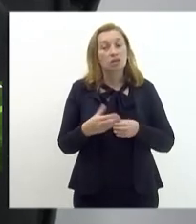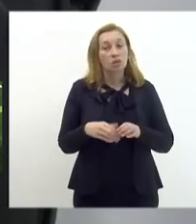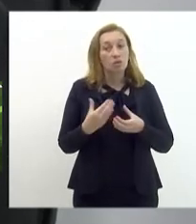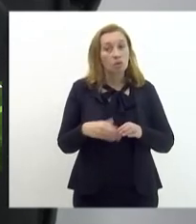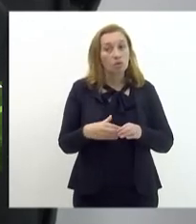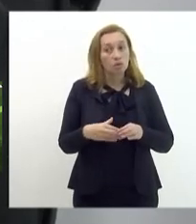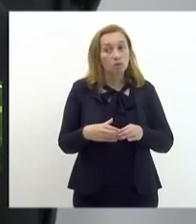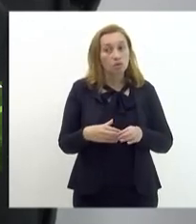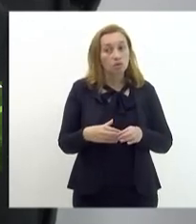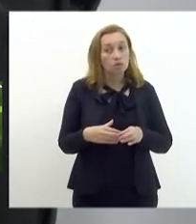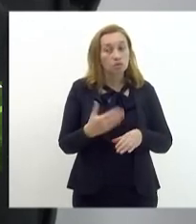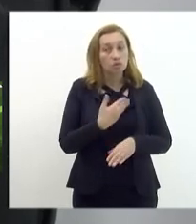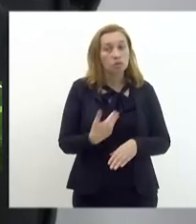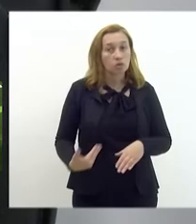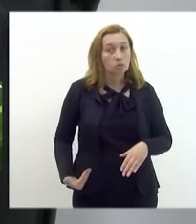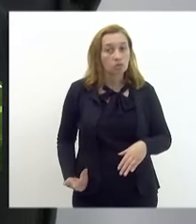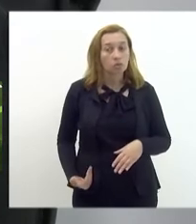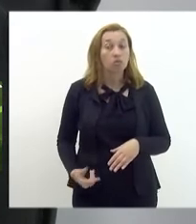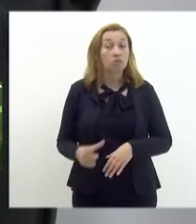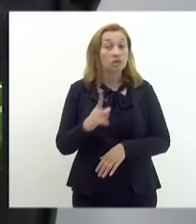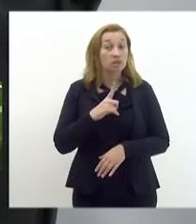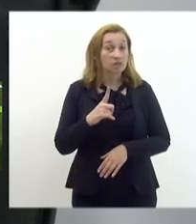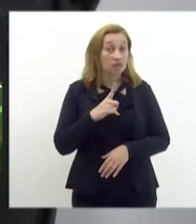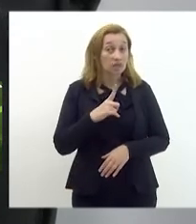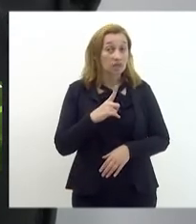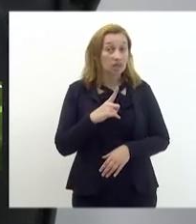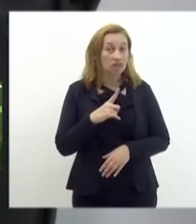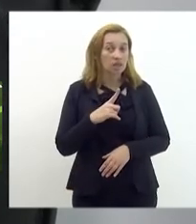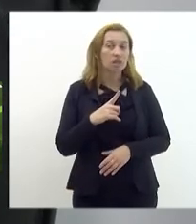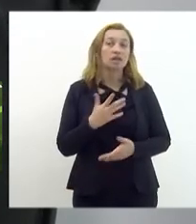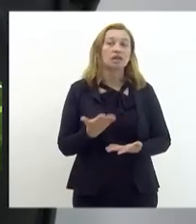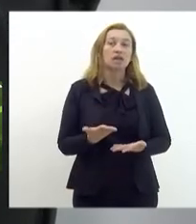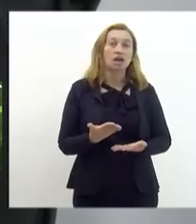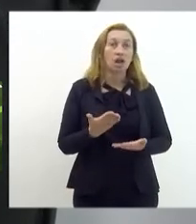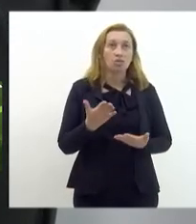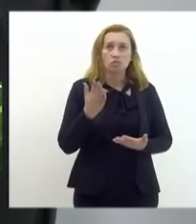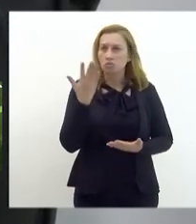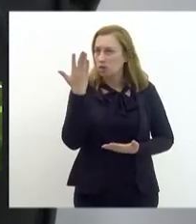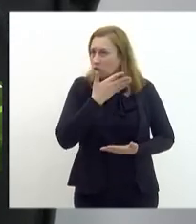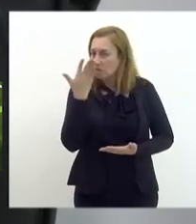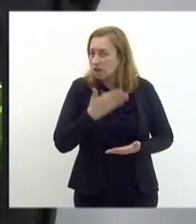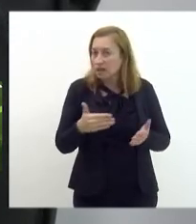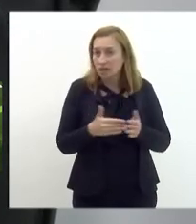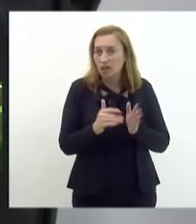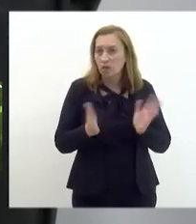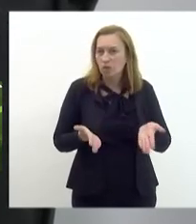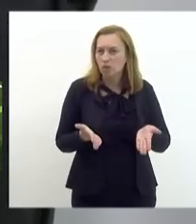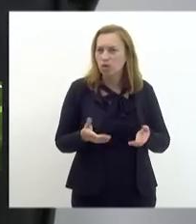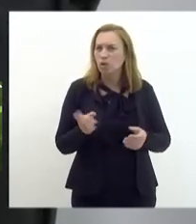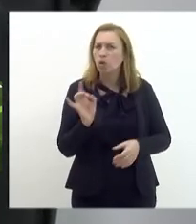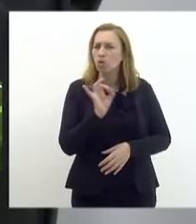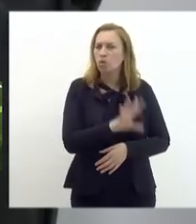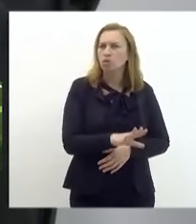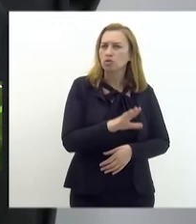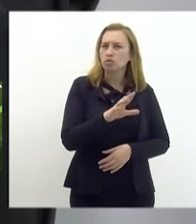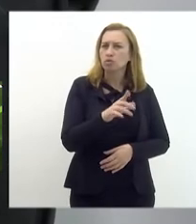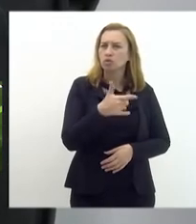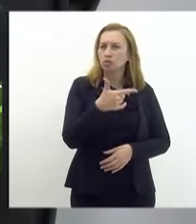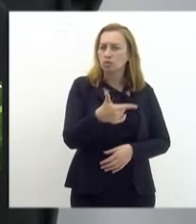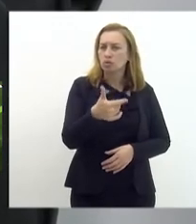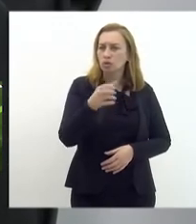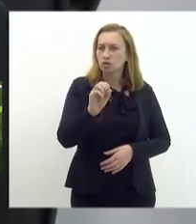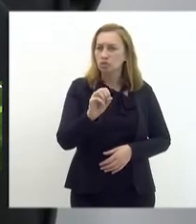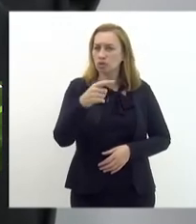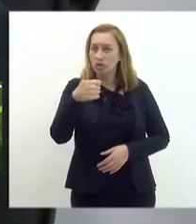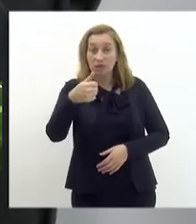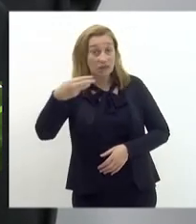abriu desde a sua lei orgânica, que eu, pelo menos, não vi abrir. Teve o último em 2013, que eu entrei. Então, se